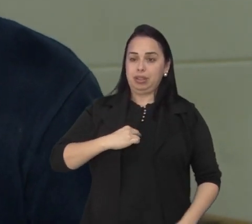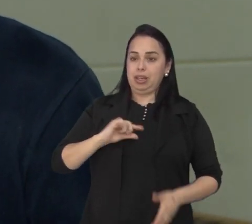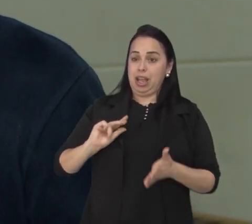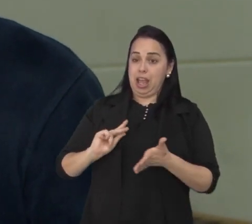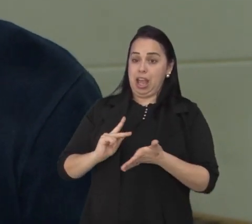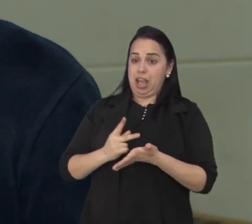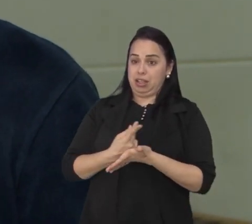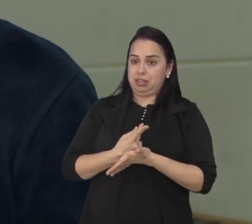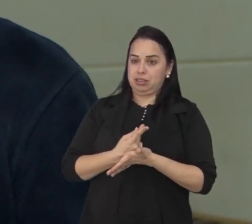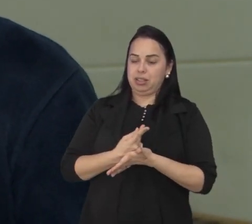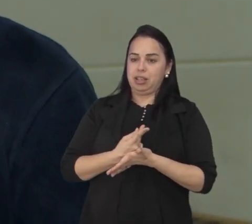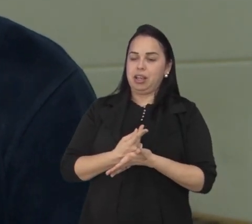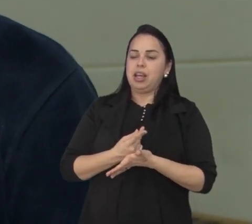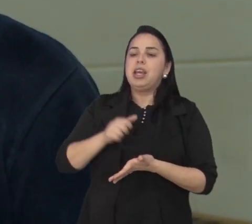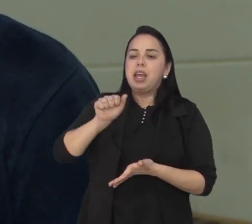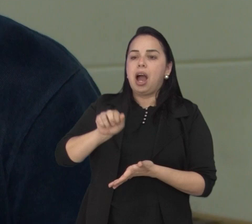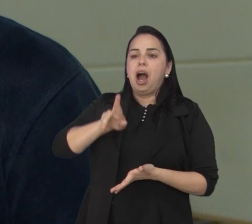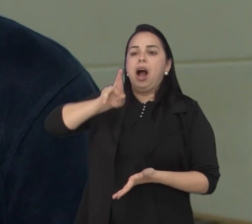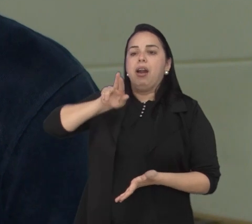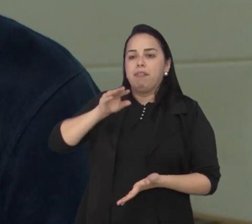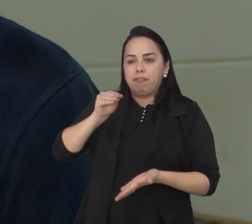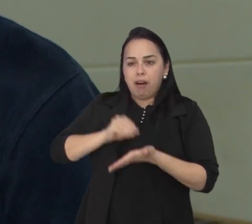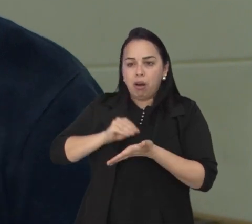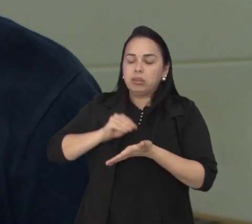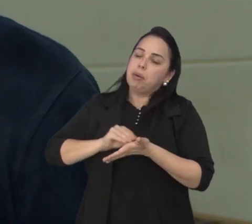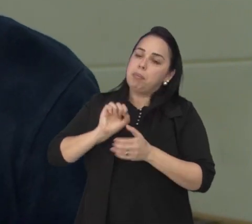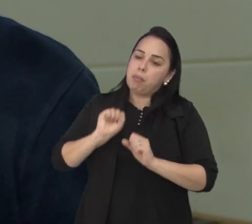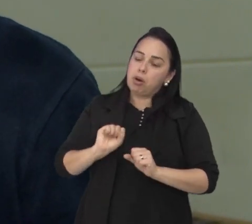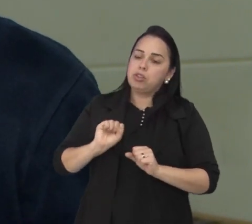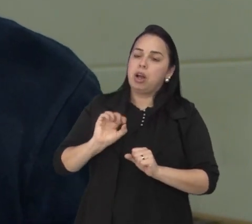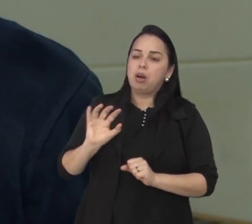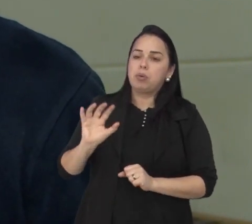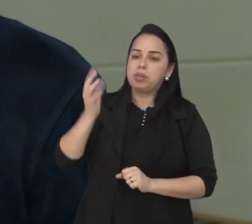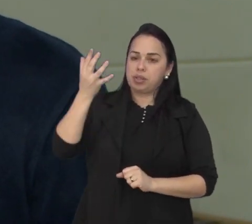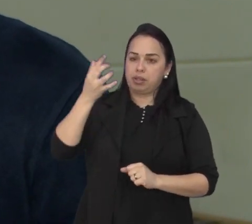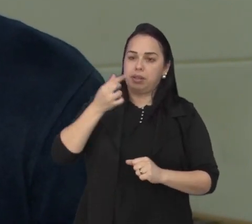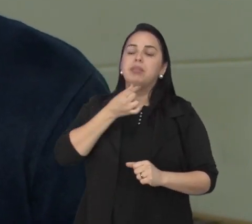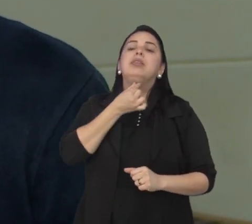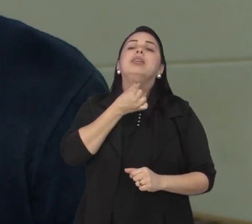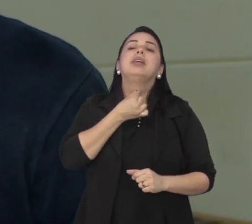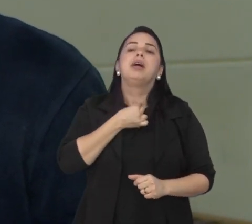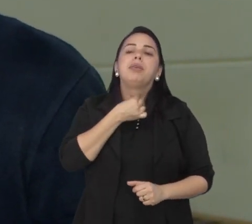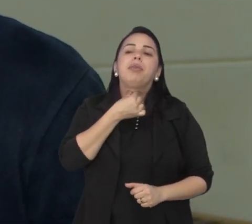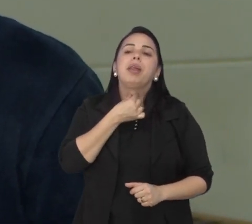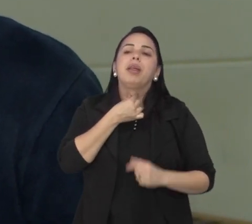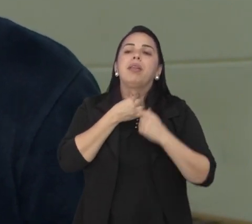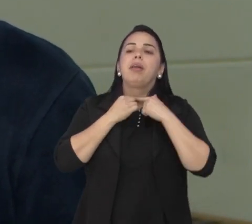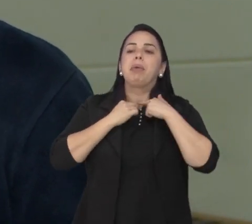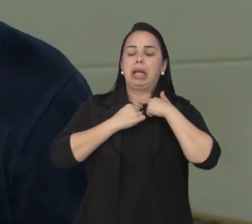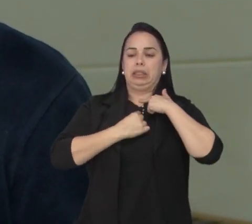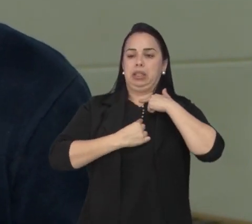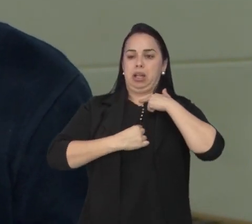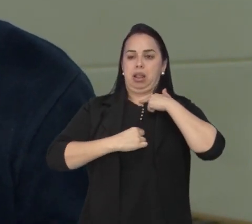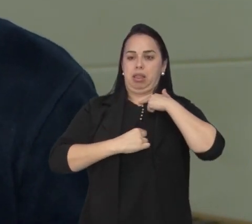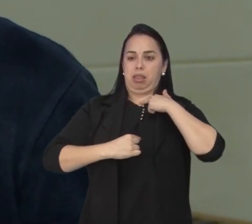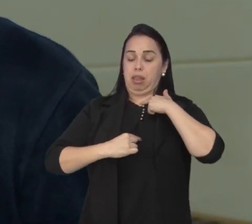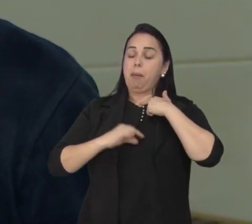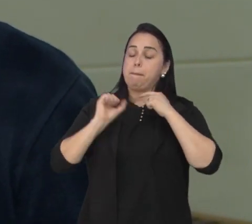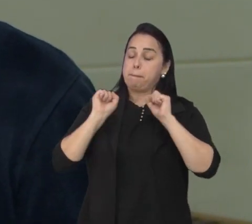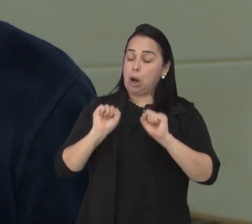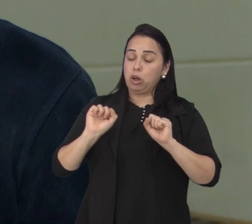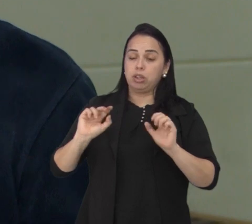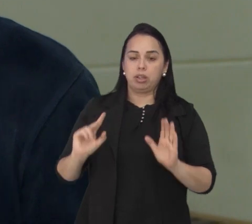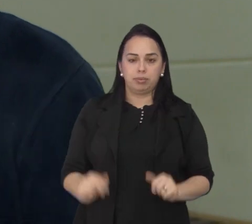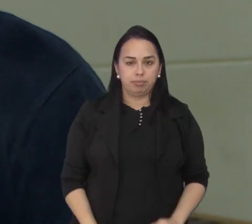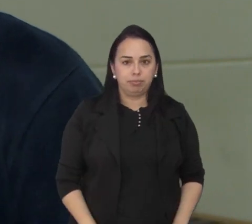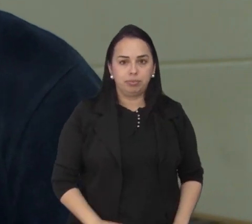entram direto na via aérea, obstruindo o fluxo de ar em direção aos pulmões. Pode acontecer desde a região abaixo da corda vocal, como nas partes mais internas